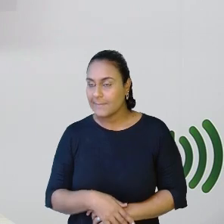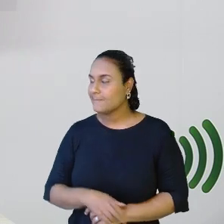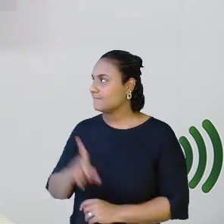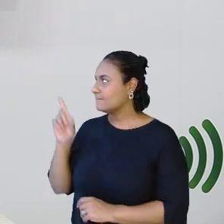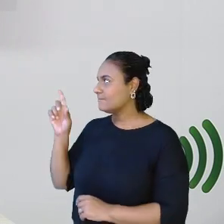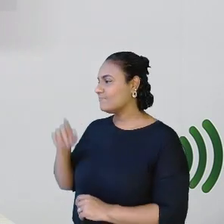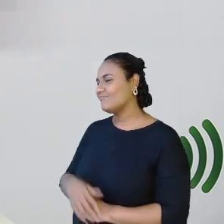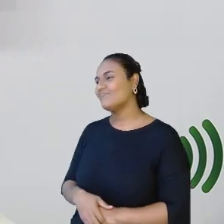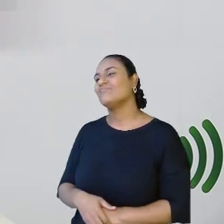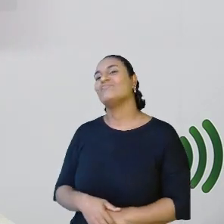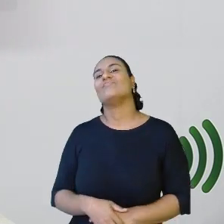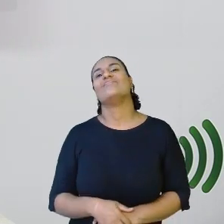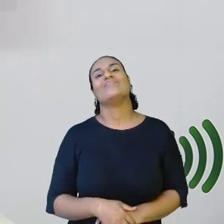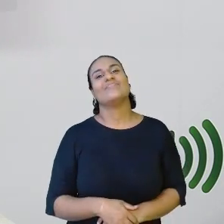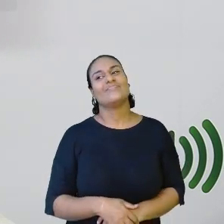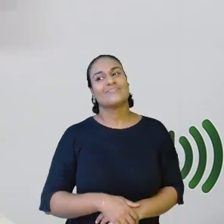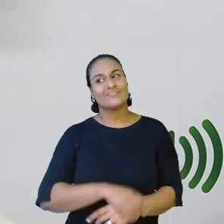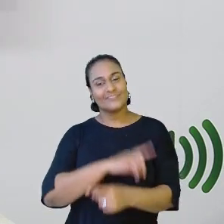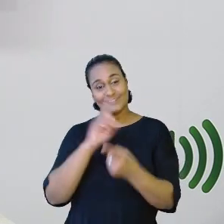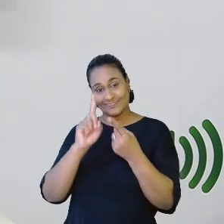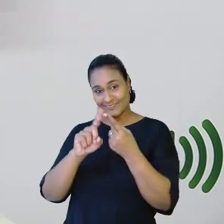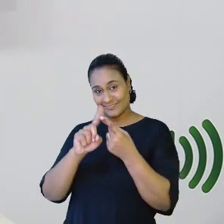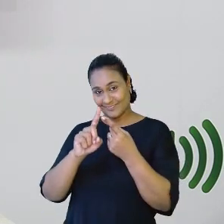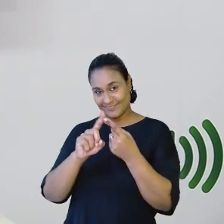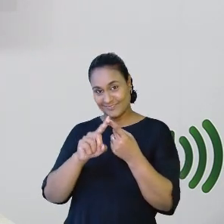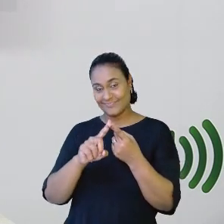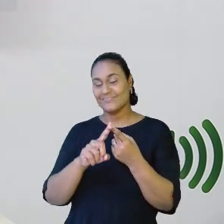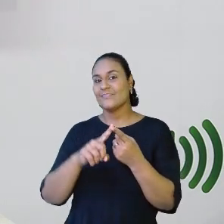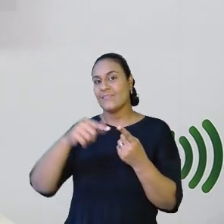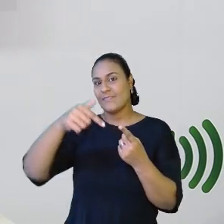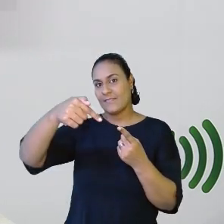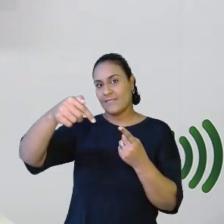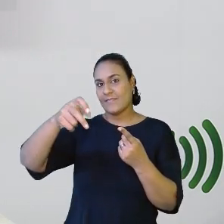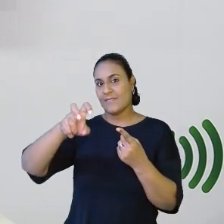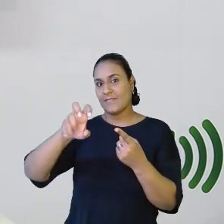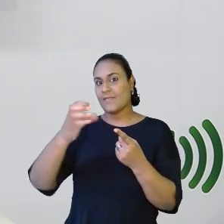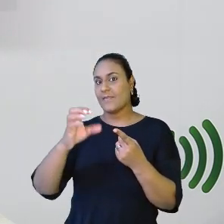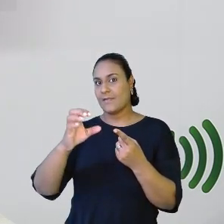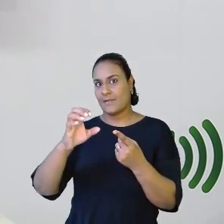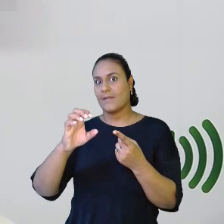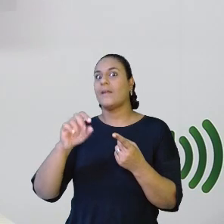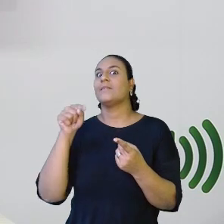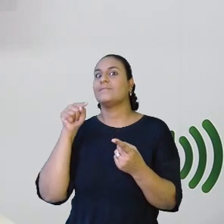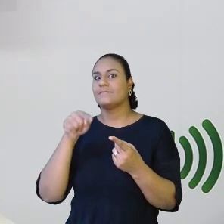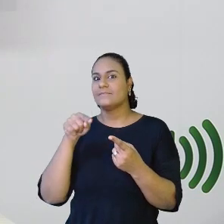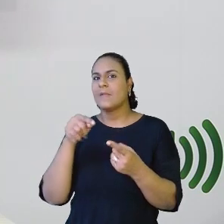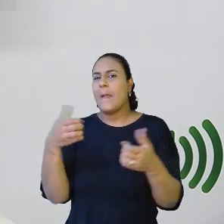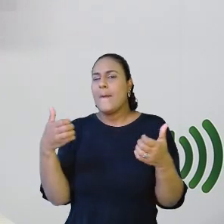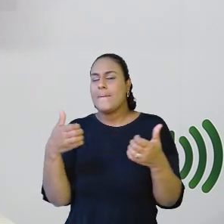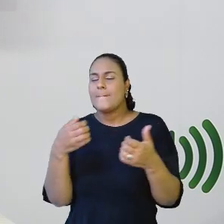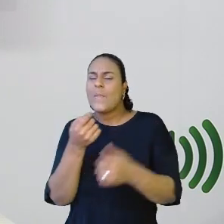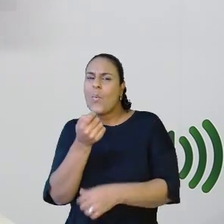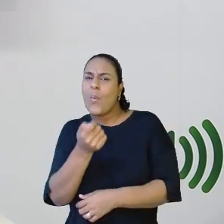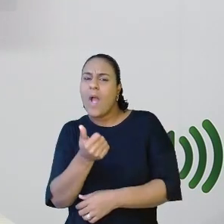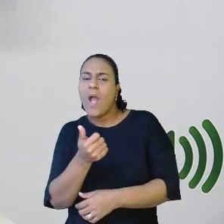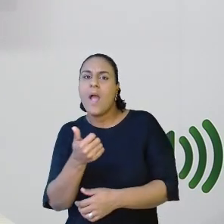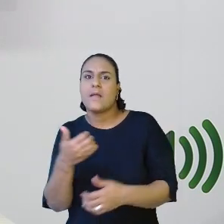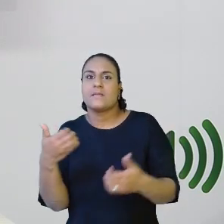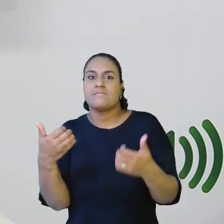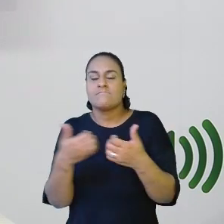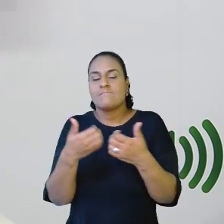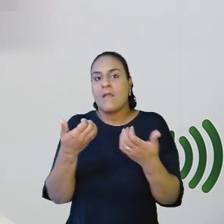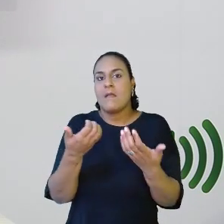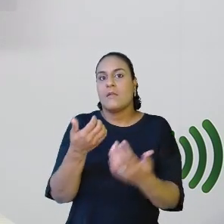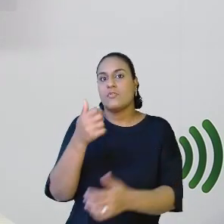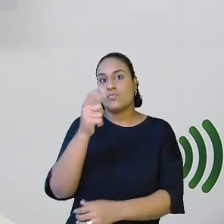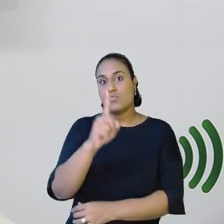ver se você acertou. Olha só, isso mesmo. A parte decimal, que está mais